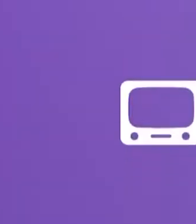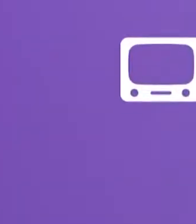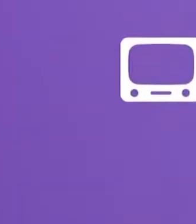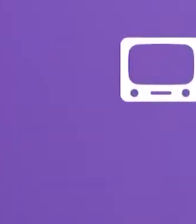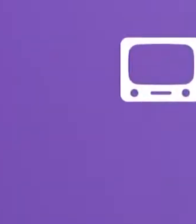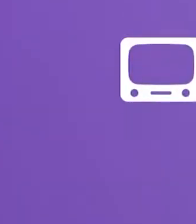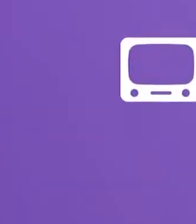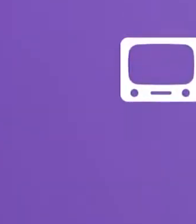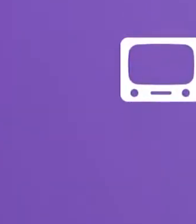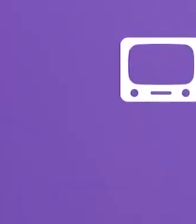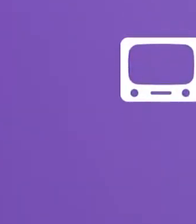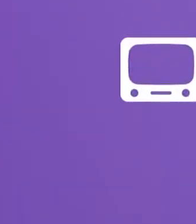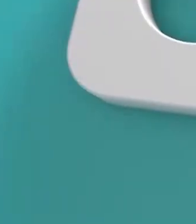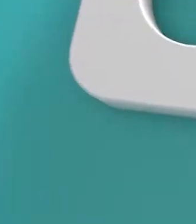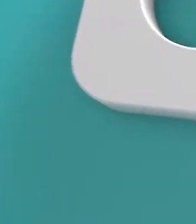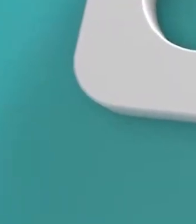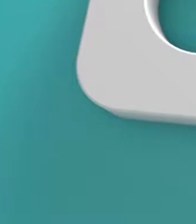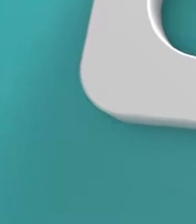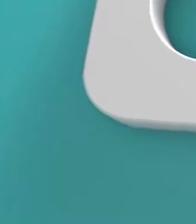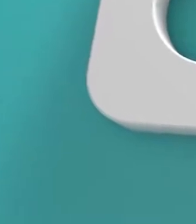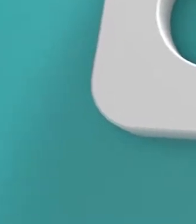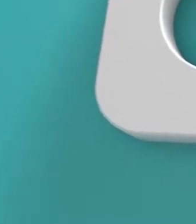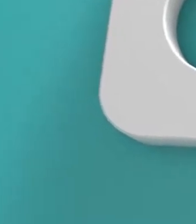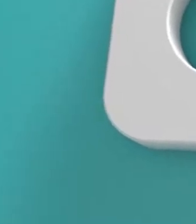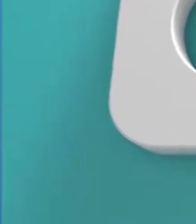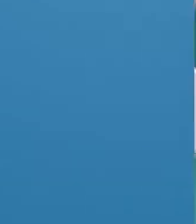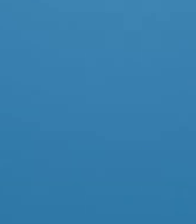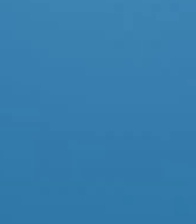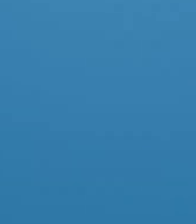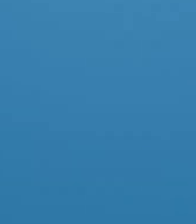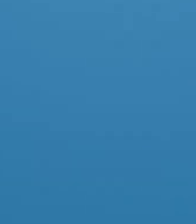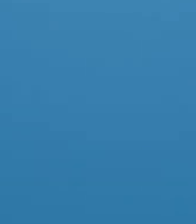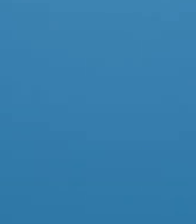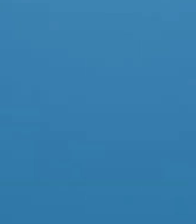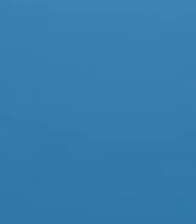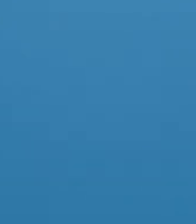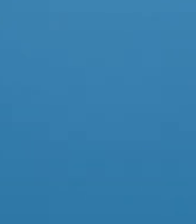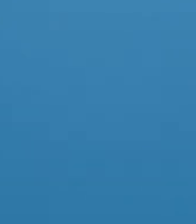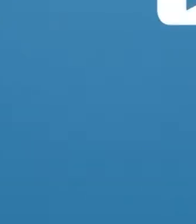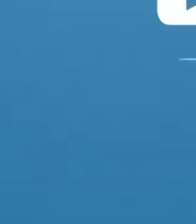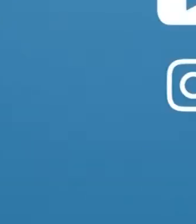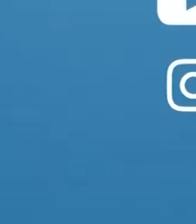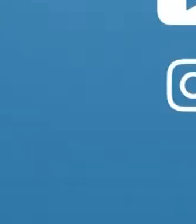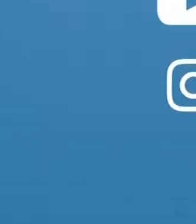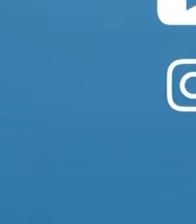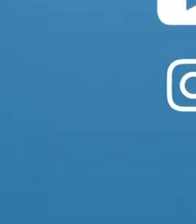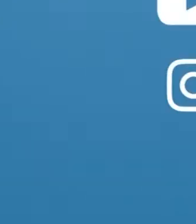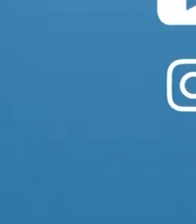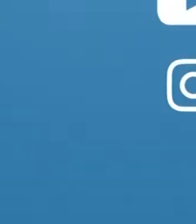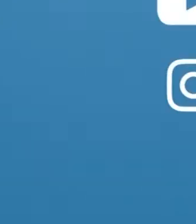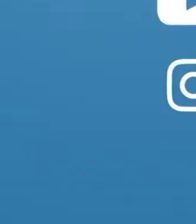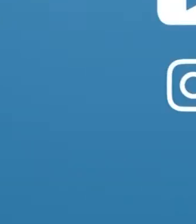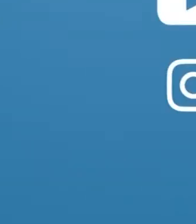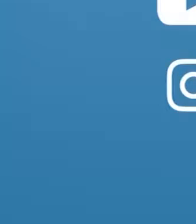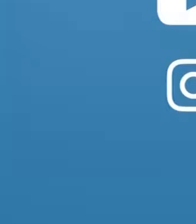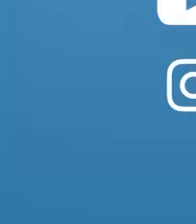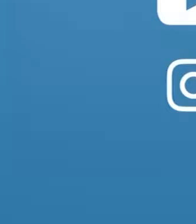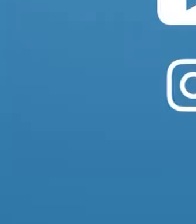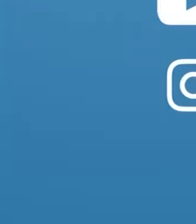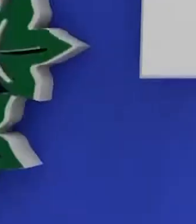atentado, mais do que a inteligência coletiva, isso é atentar contra os fatos, contra a história, contra a